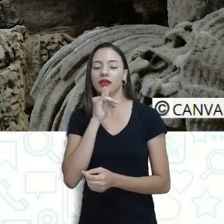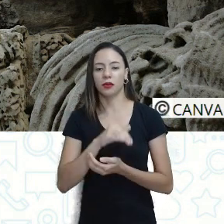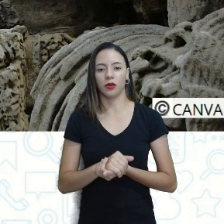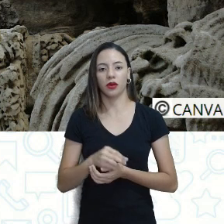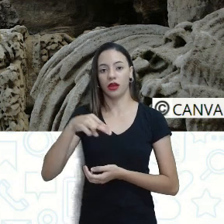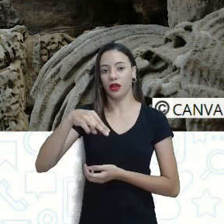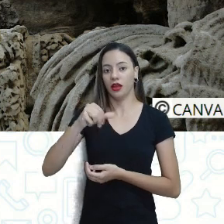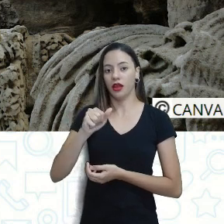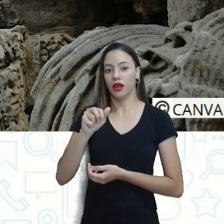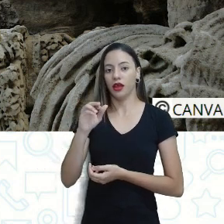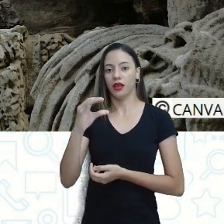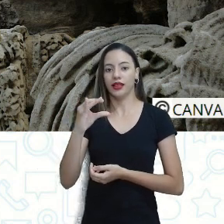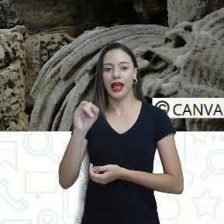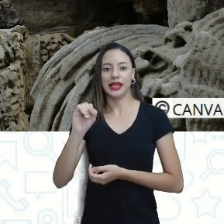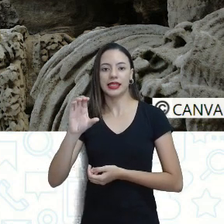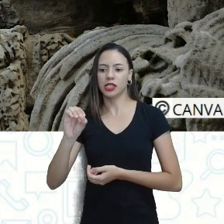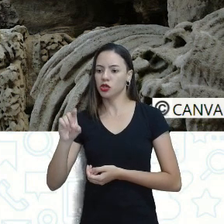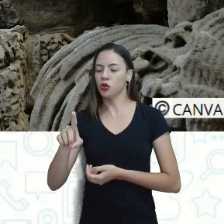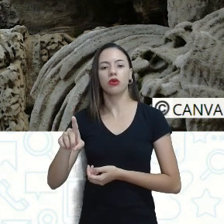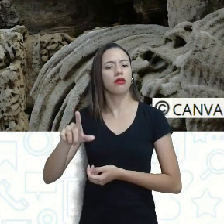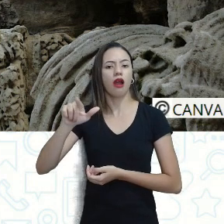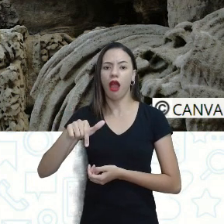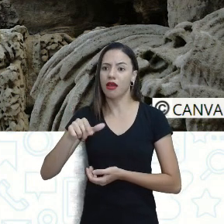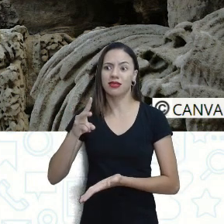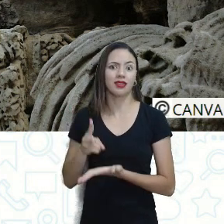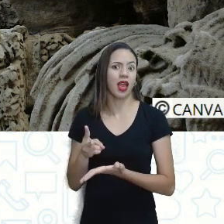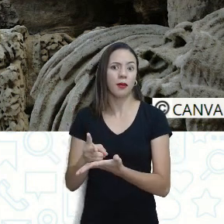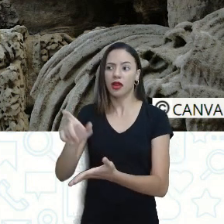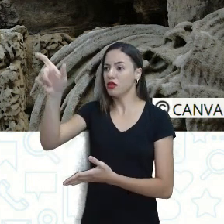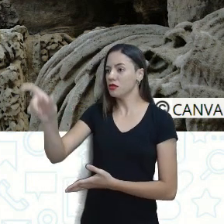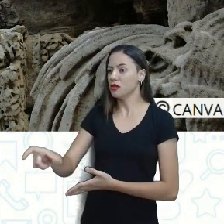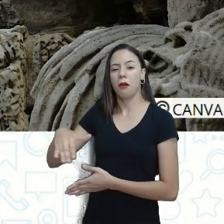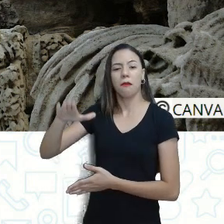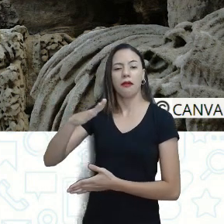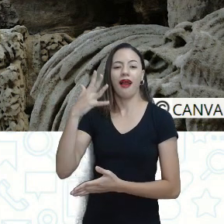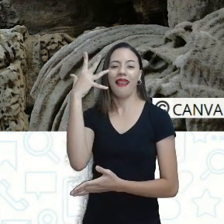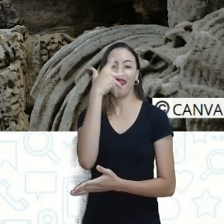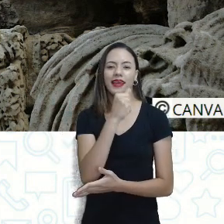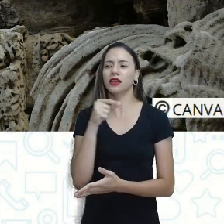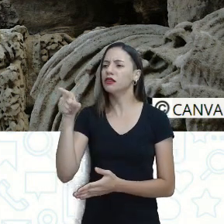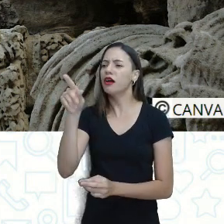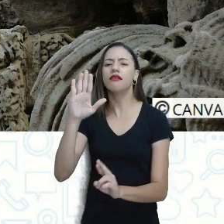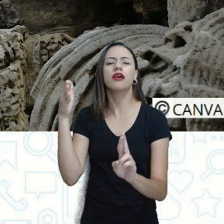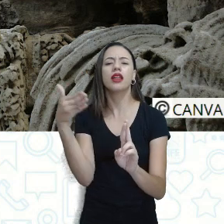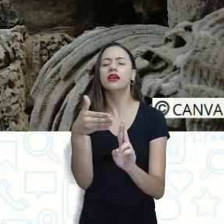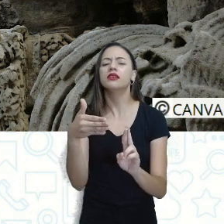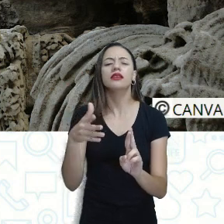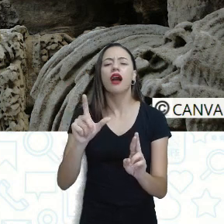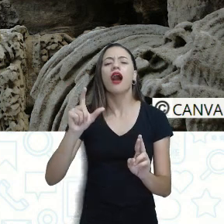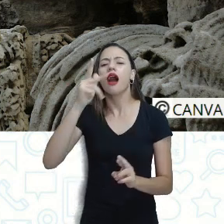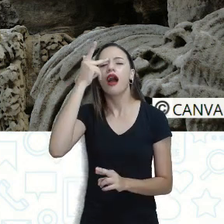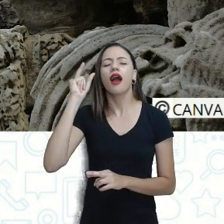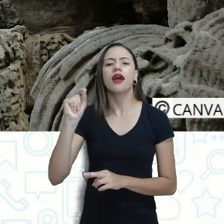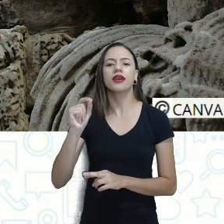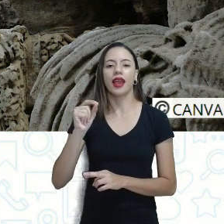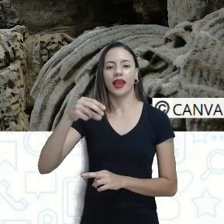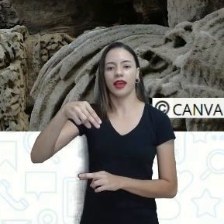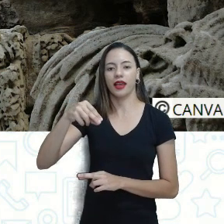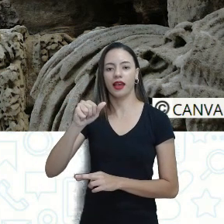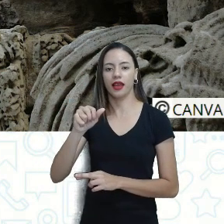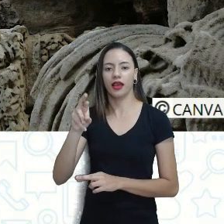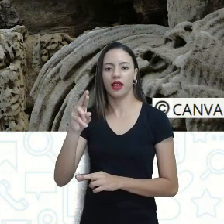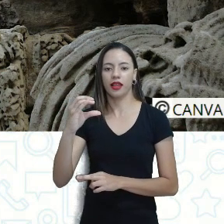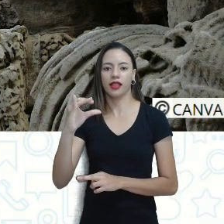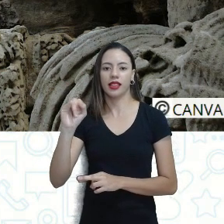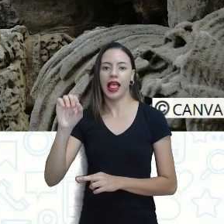e sempre foi o mais bonito. Então, aqui é uma referência a um Narciso mitológico, né? personagem da mitologia